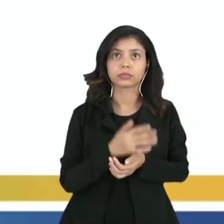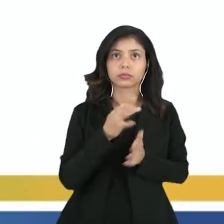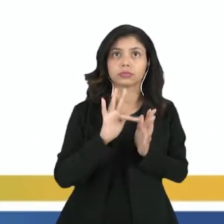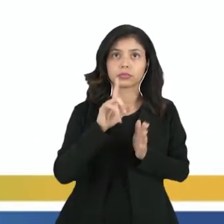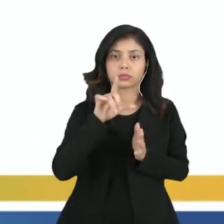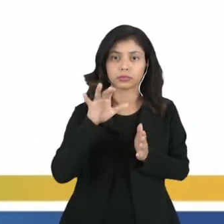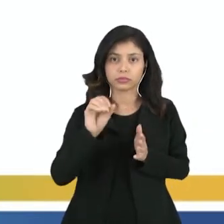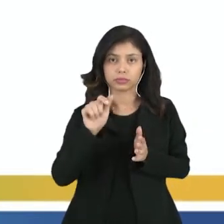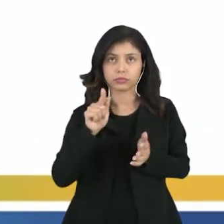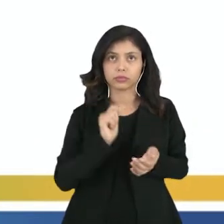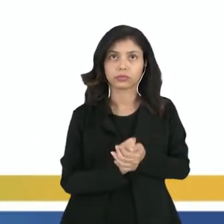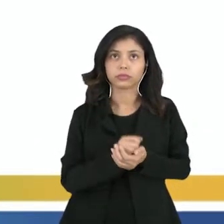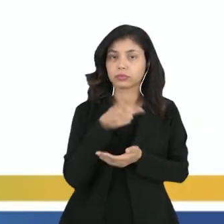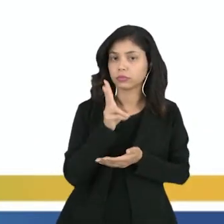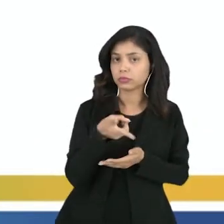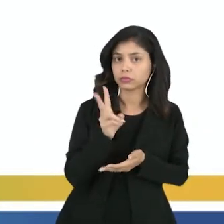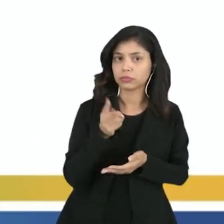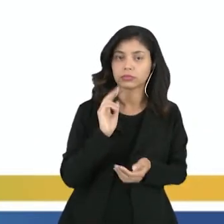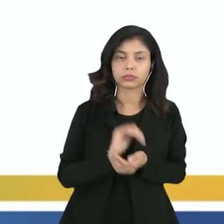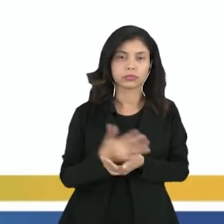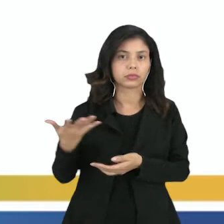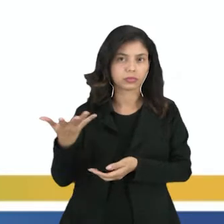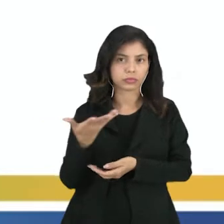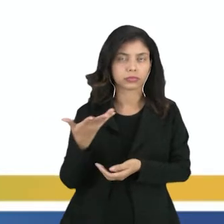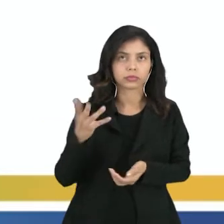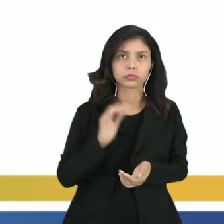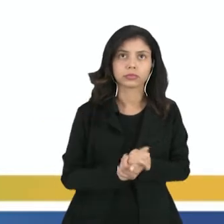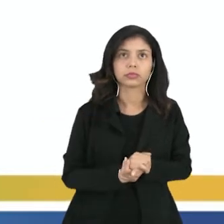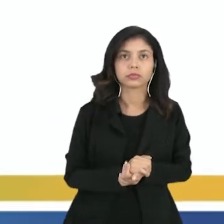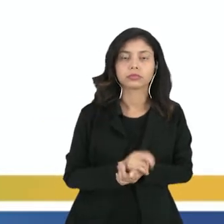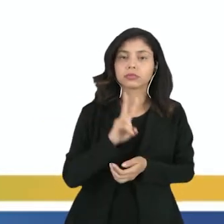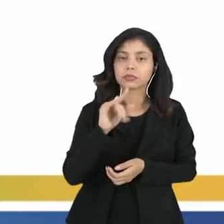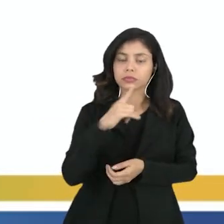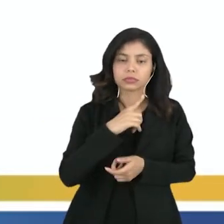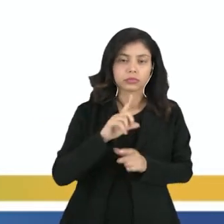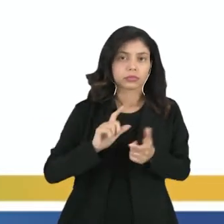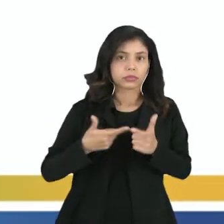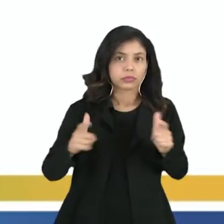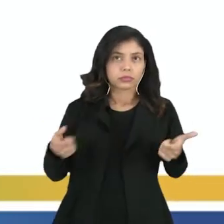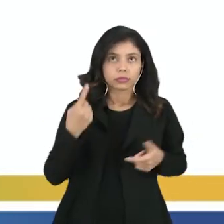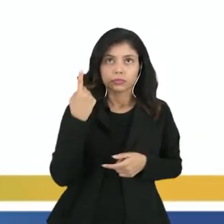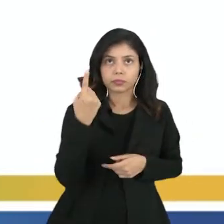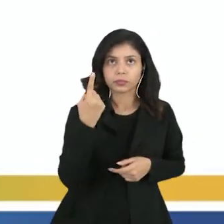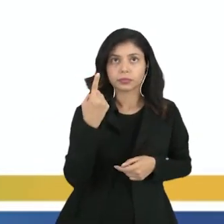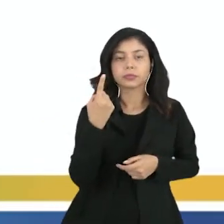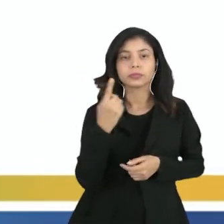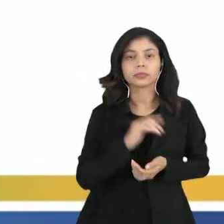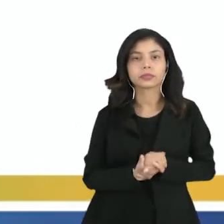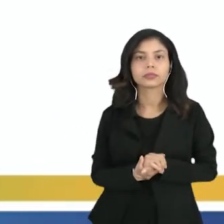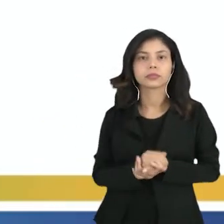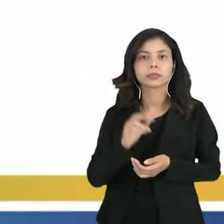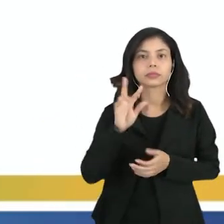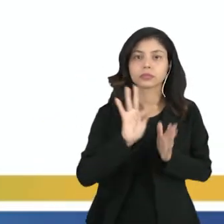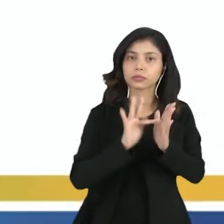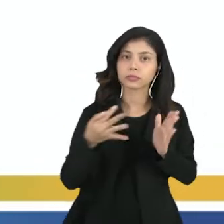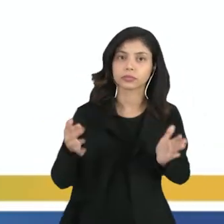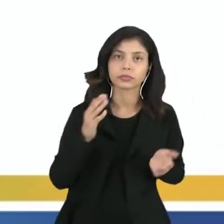logarítmica, sempre que uma base dela, né, da função, for maior do que 1, é uma